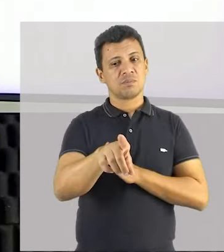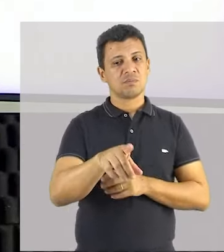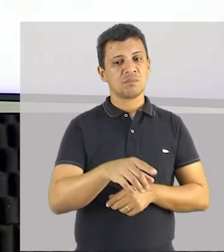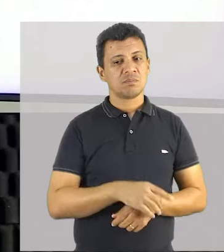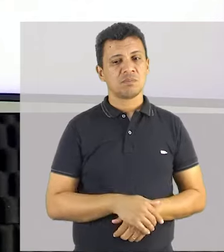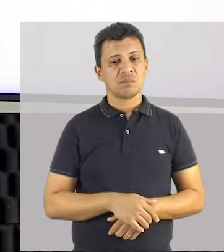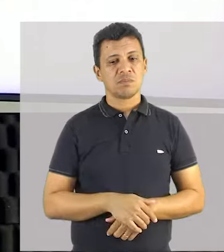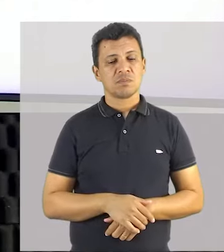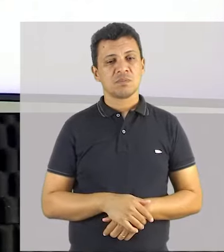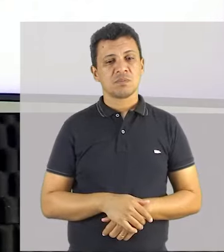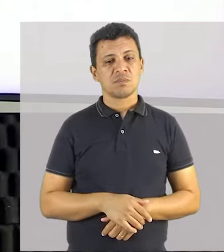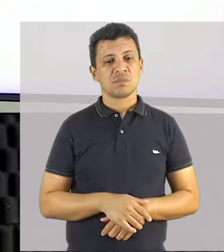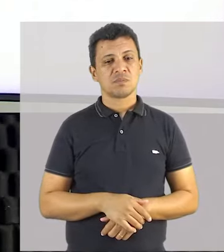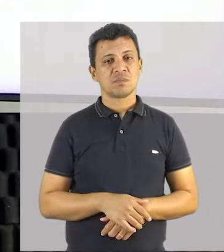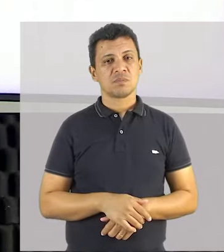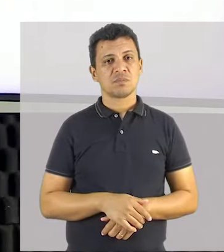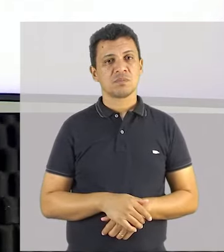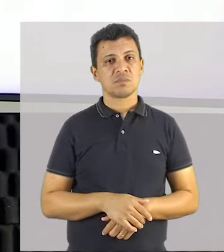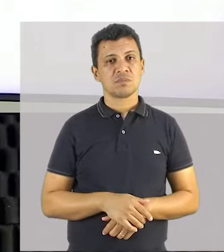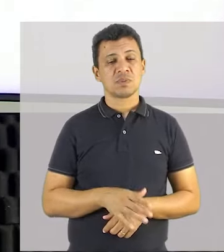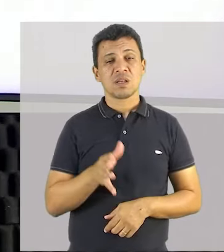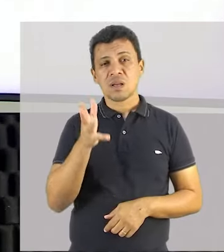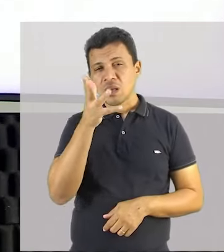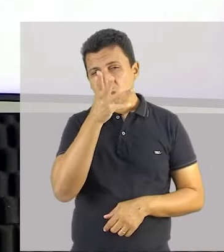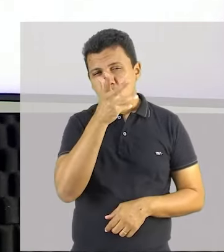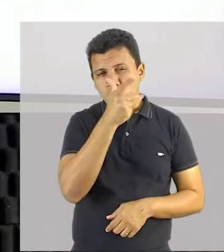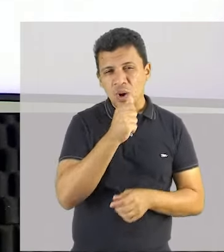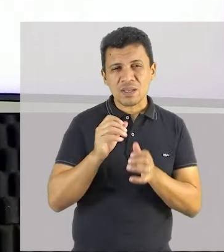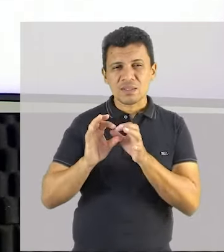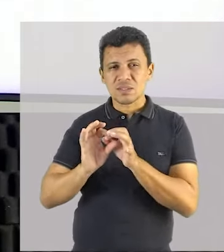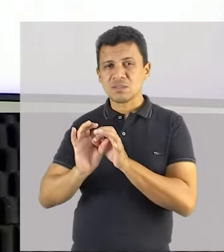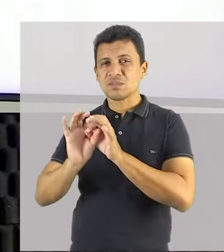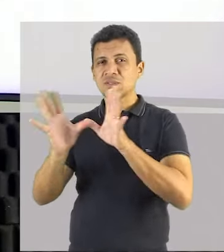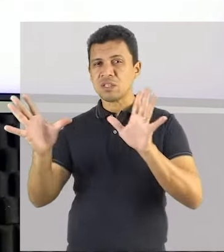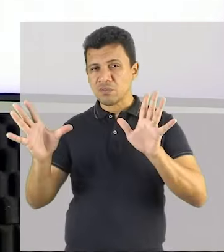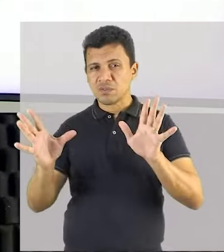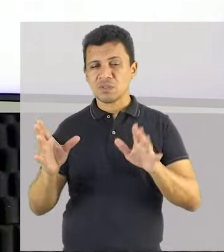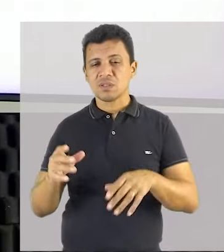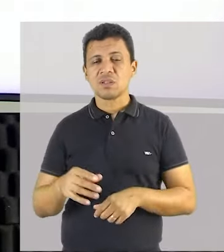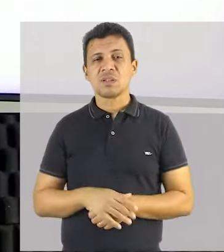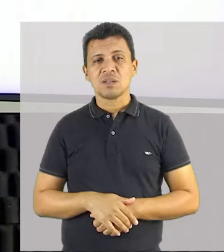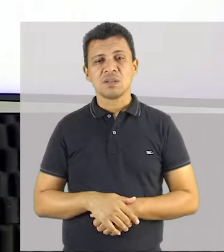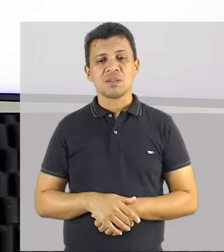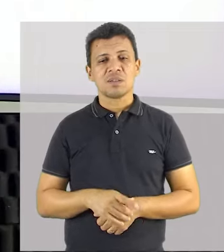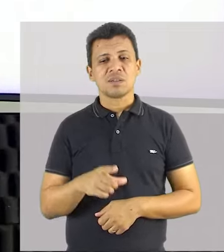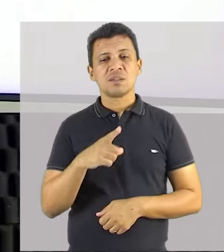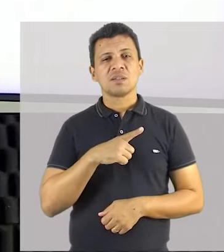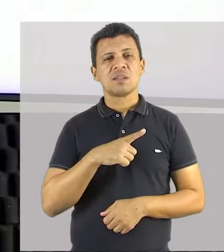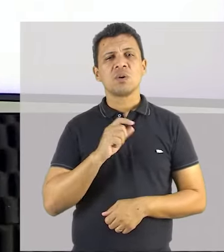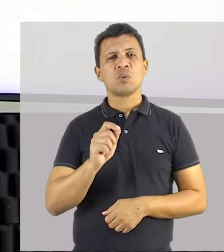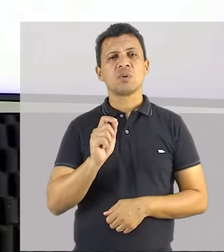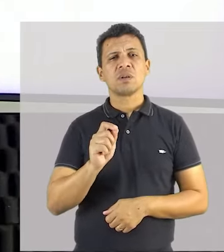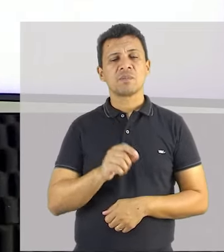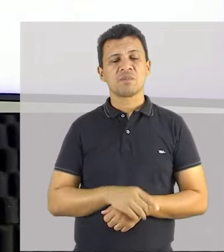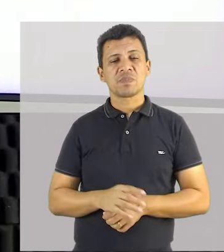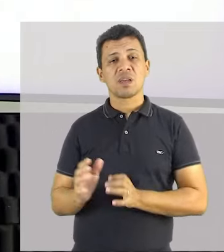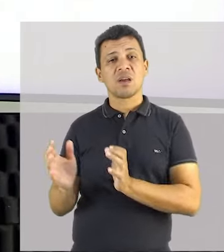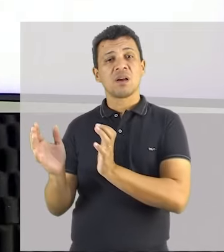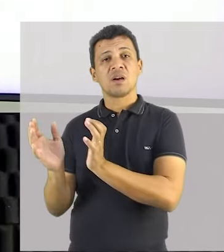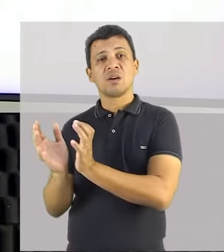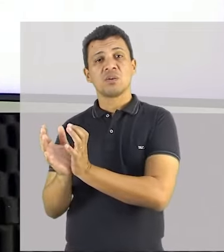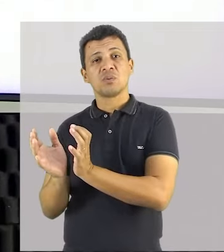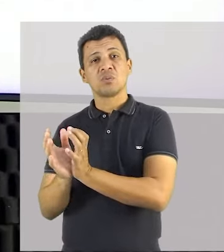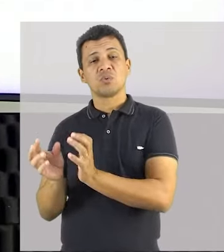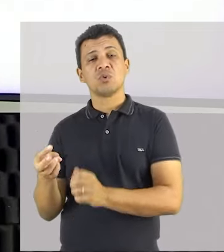tá livre quem tá livre não né porque tem um fator genético mas está mais tranquilo com respeito a isso é o